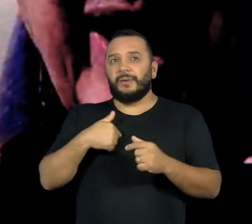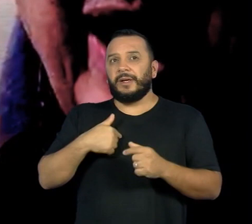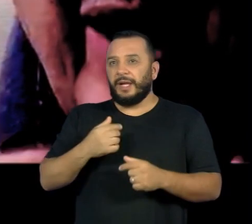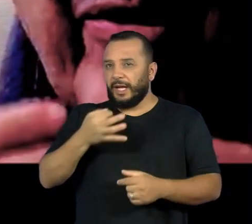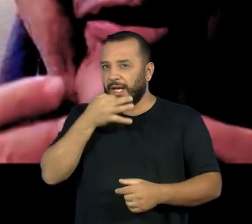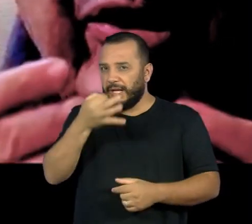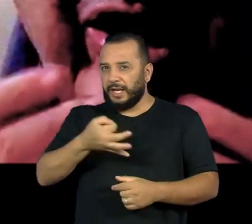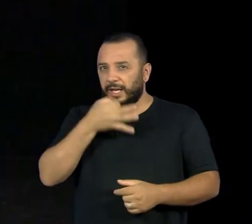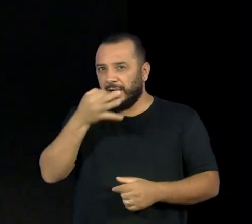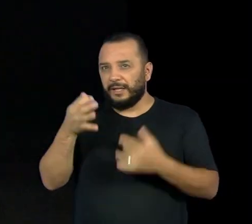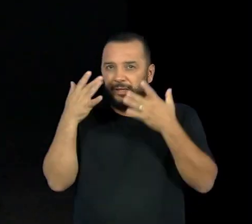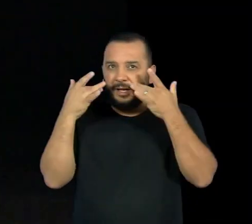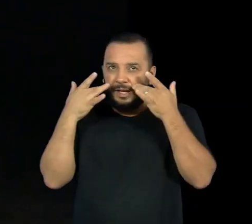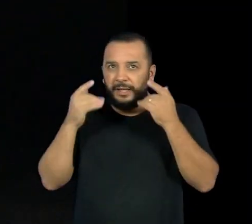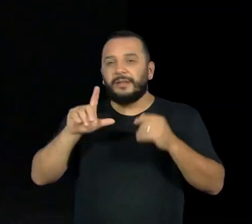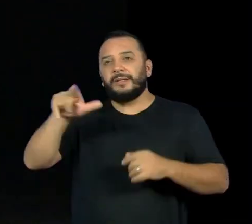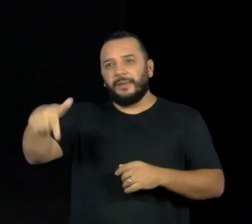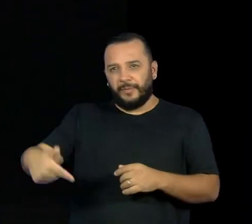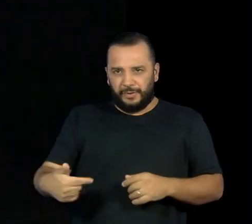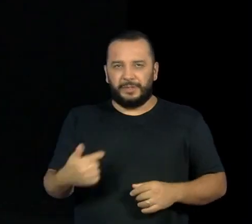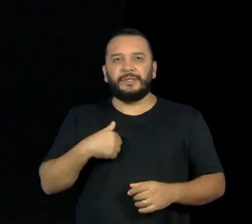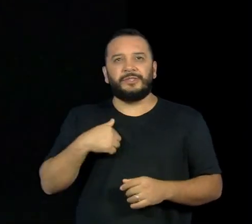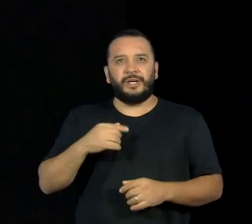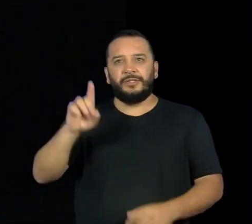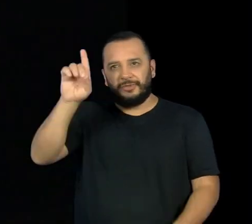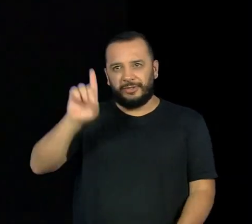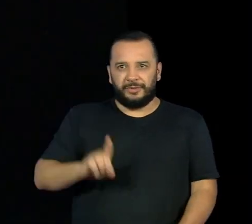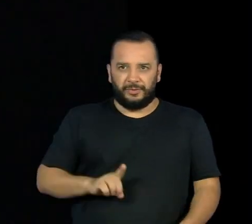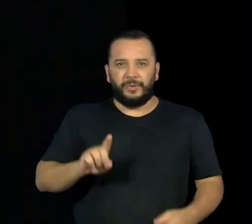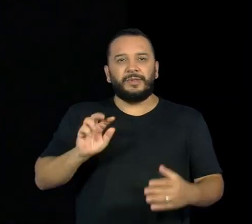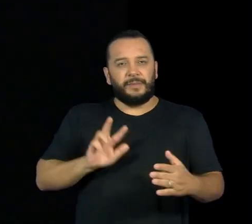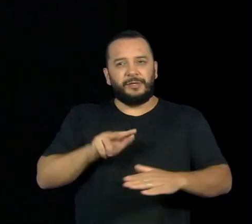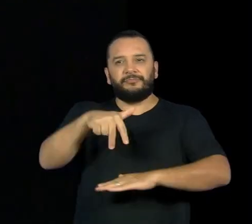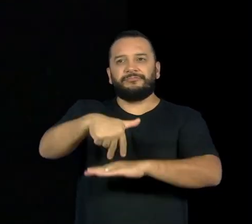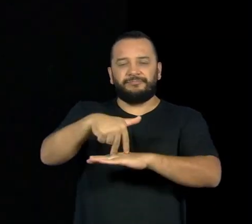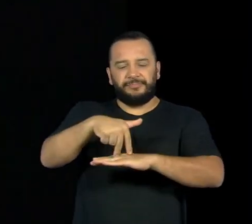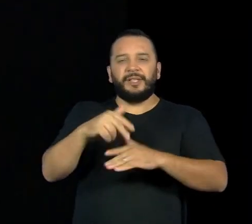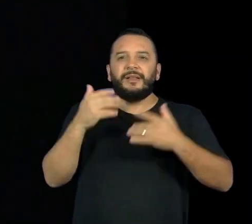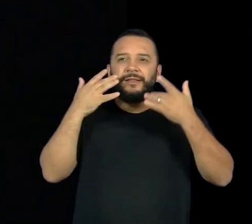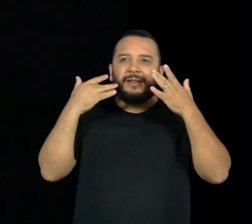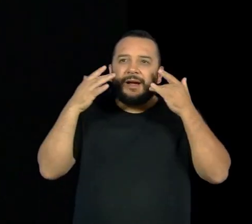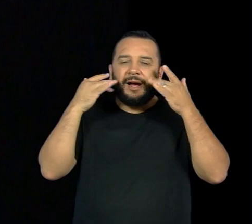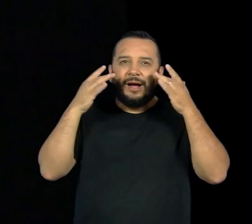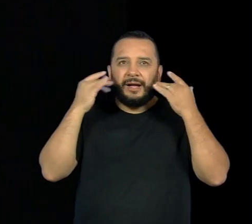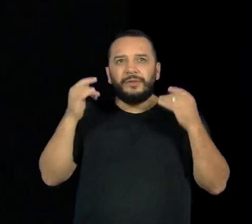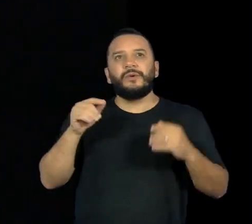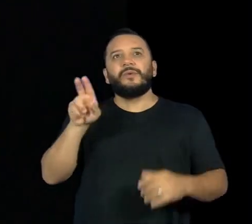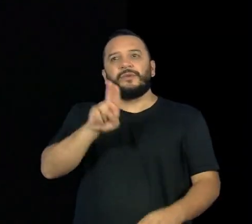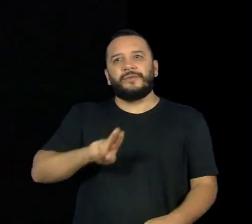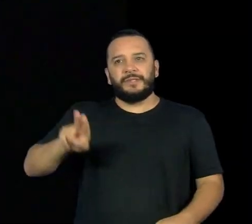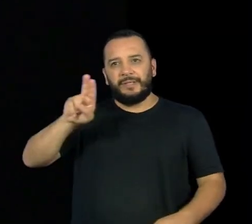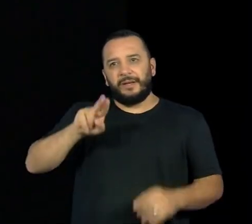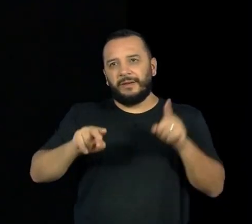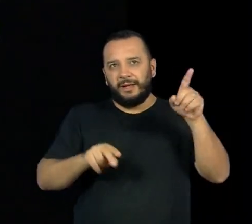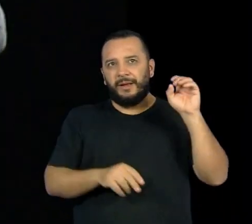teatro, mas logo estaria dirigindo e atuando nos palcos do Teatro Universitário de Porto Alegre.